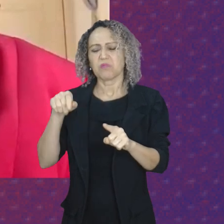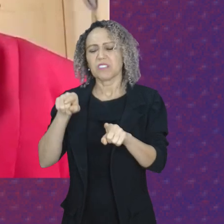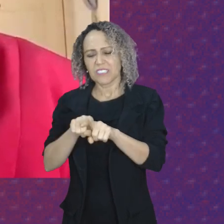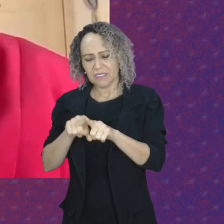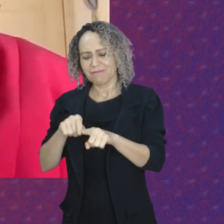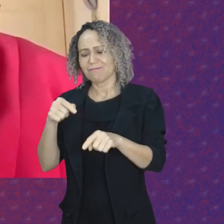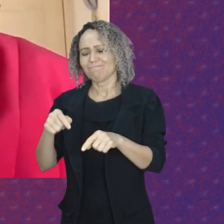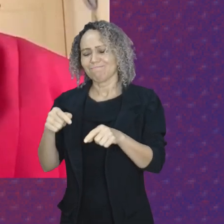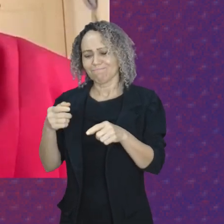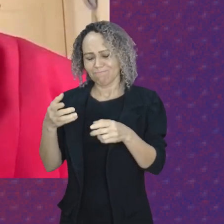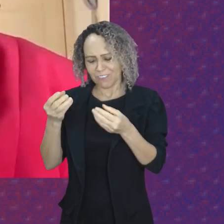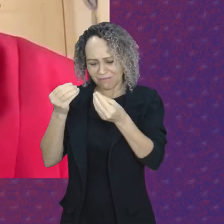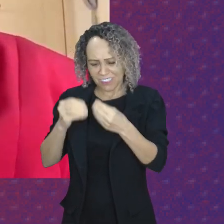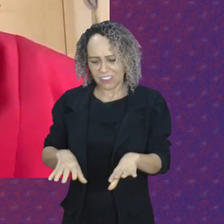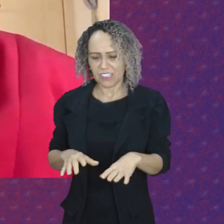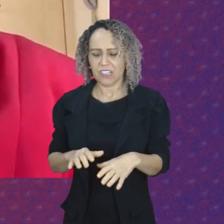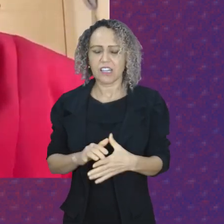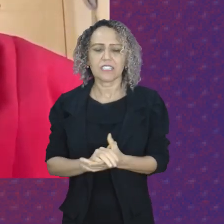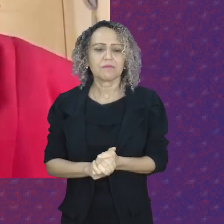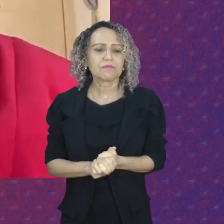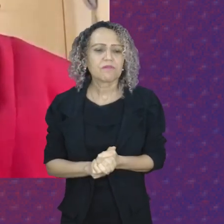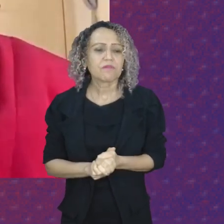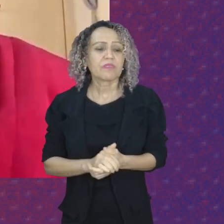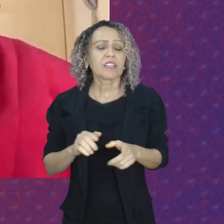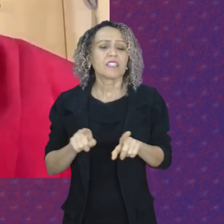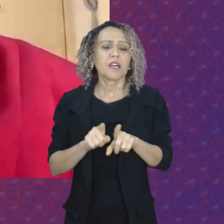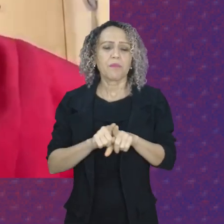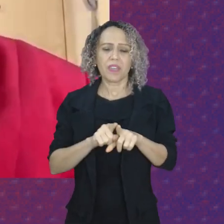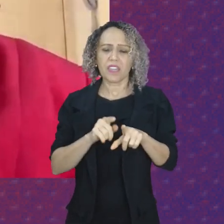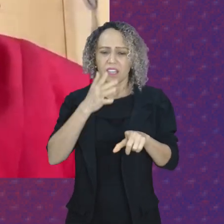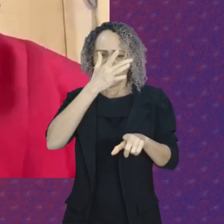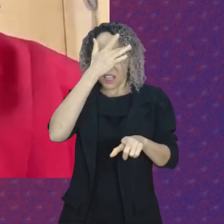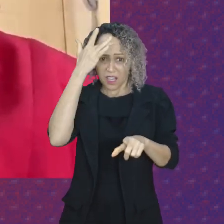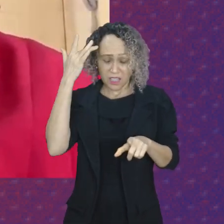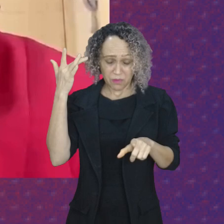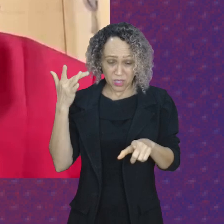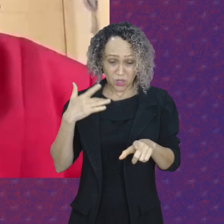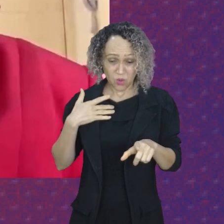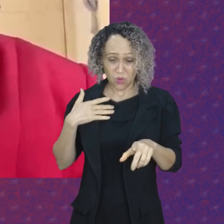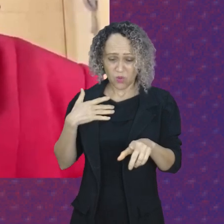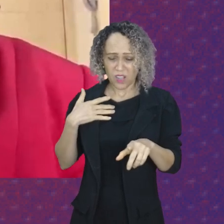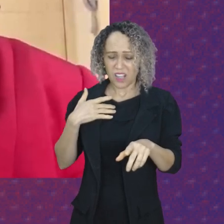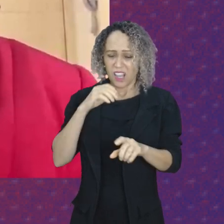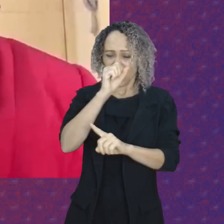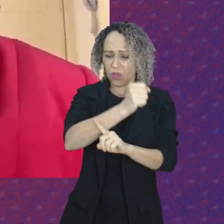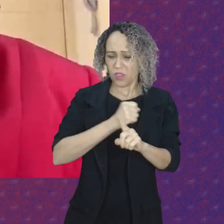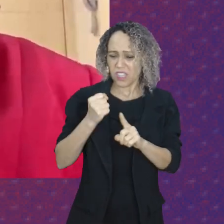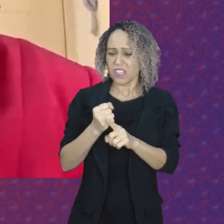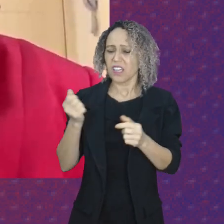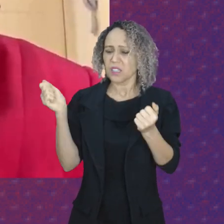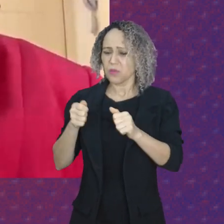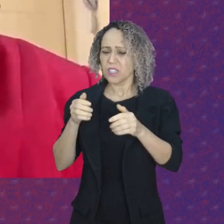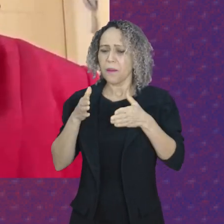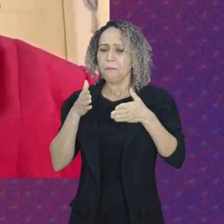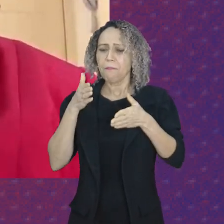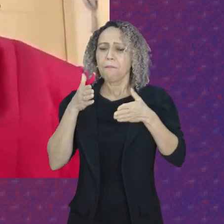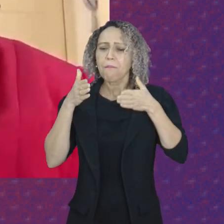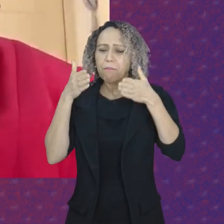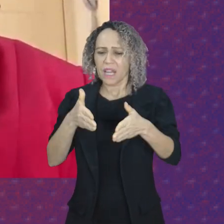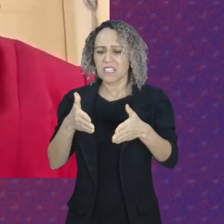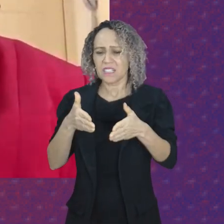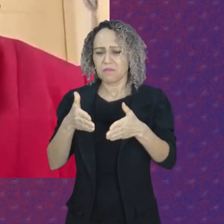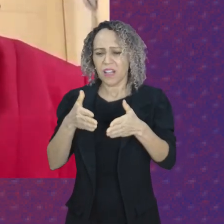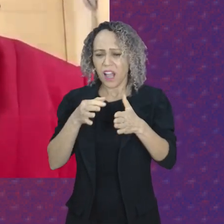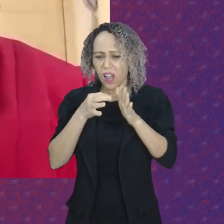controle social de políticas públicas, somou-se também aos cortes orçamentários, atingindo as políticas de saúde, assistência social